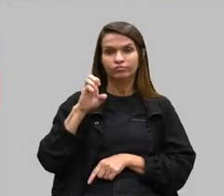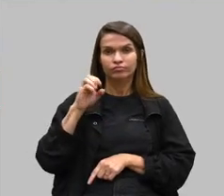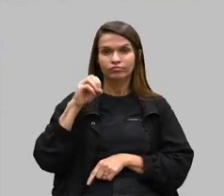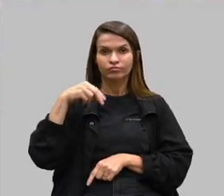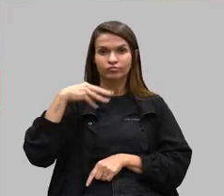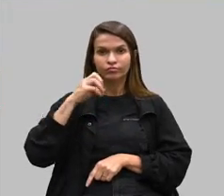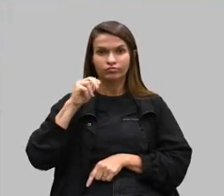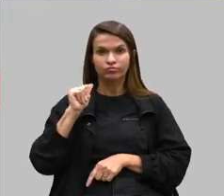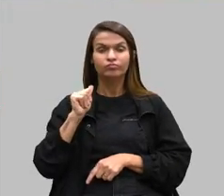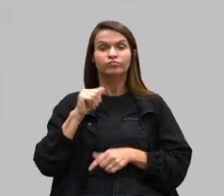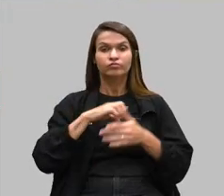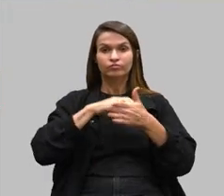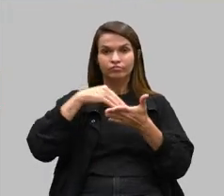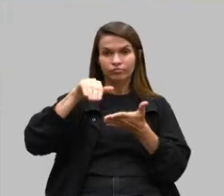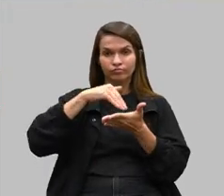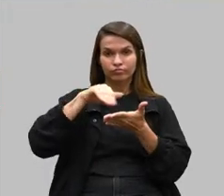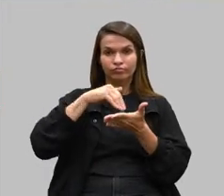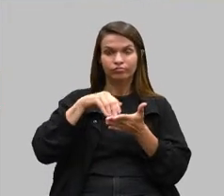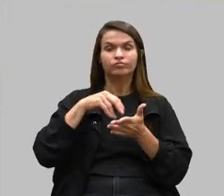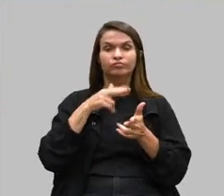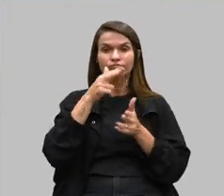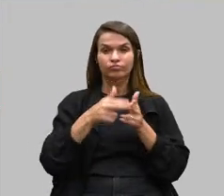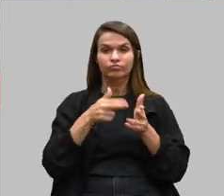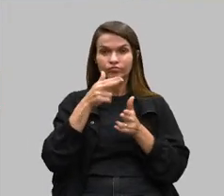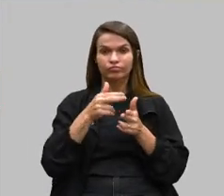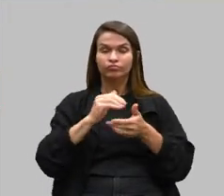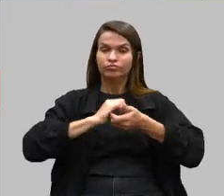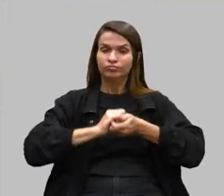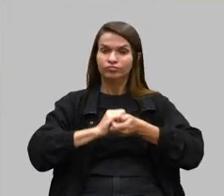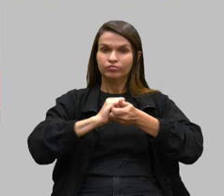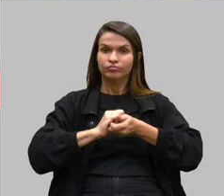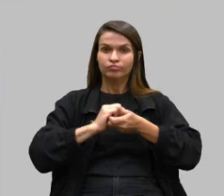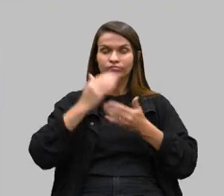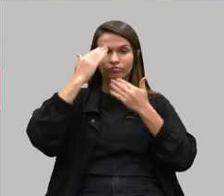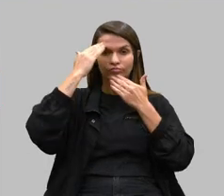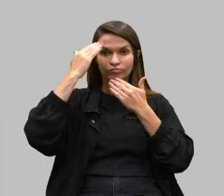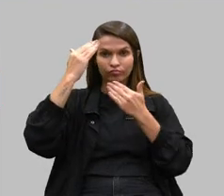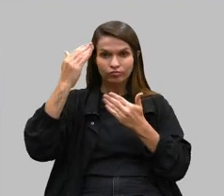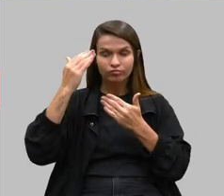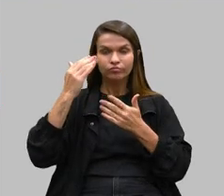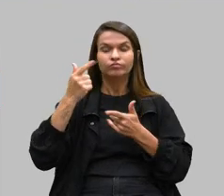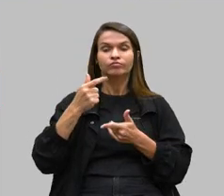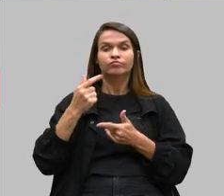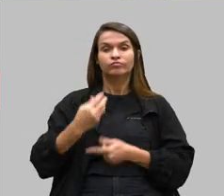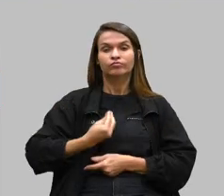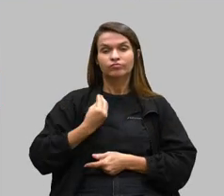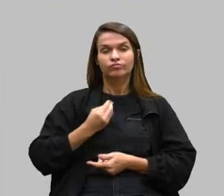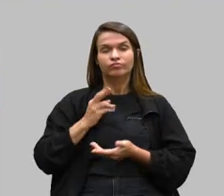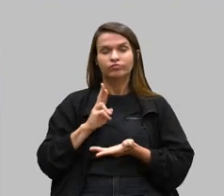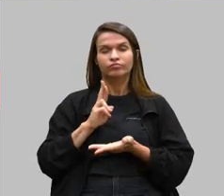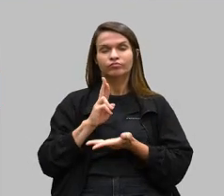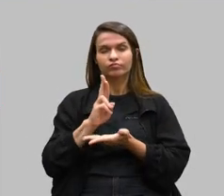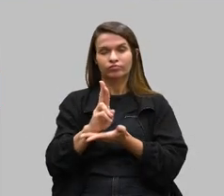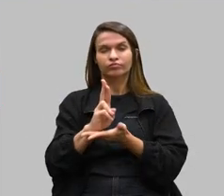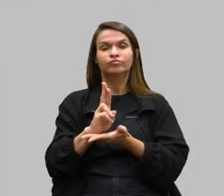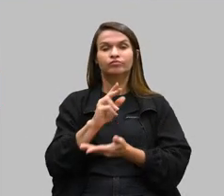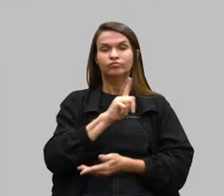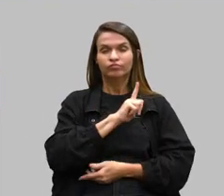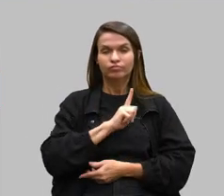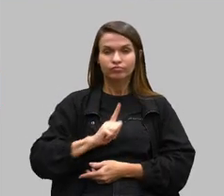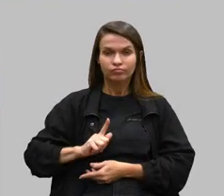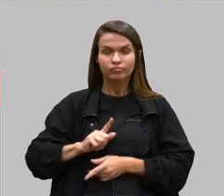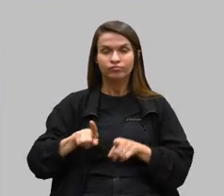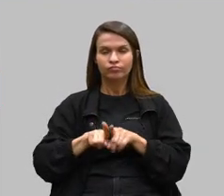nacional de transportes Ferroviários Saúdo e agradeço a presença dos representantes do governo federal estadual das